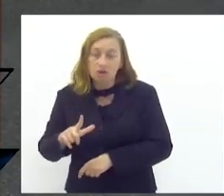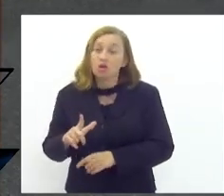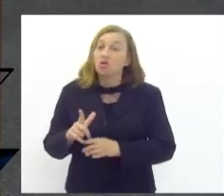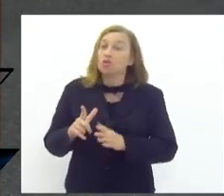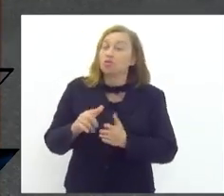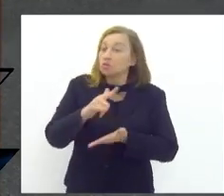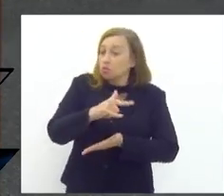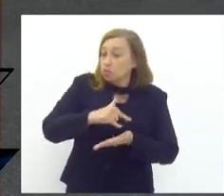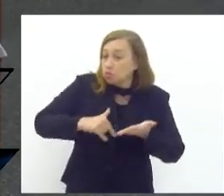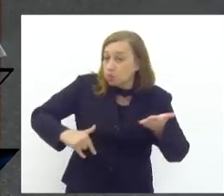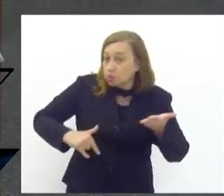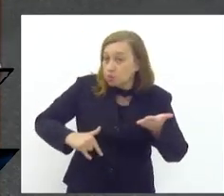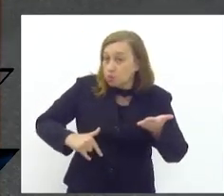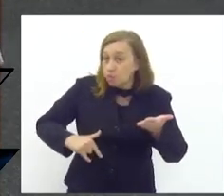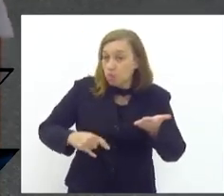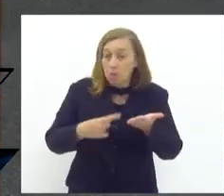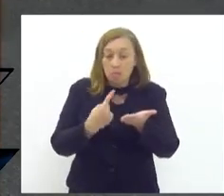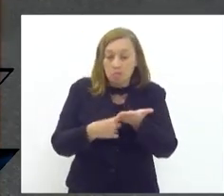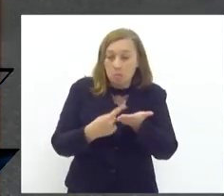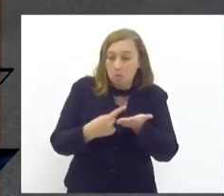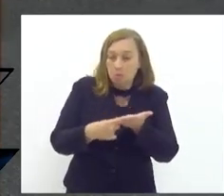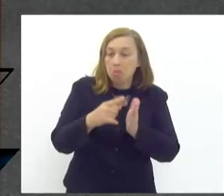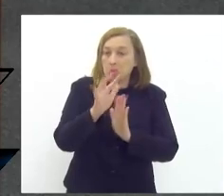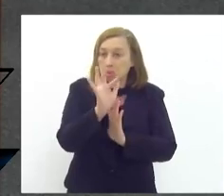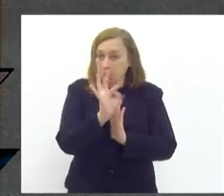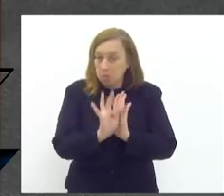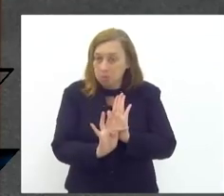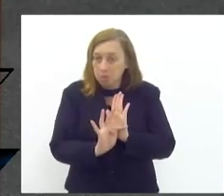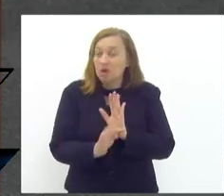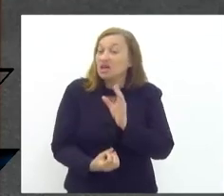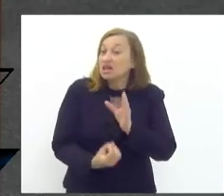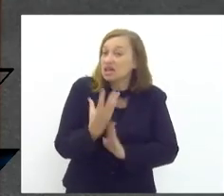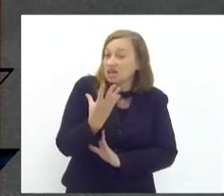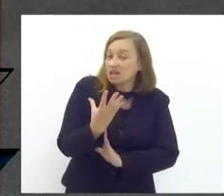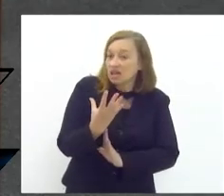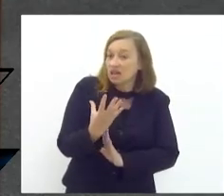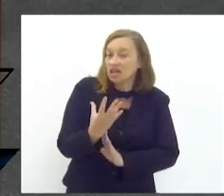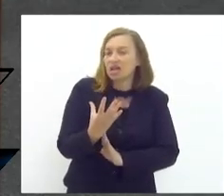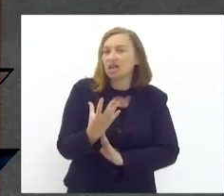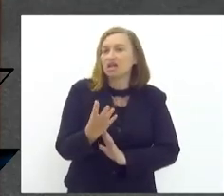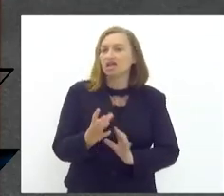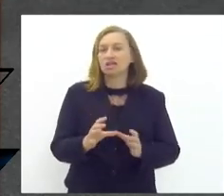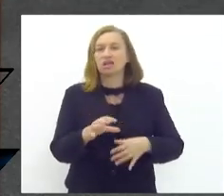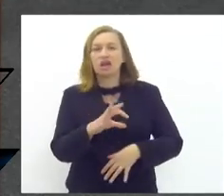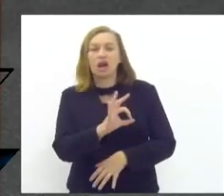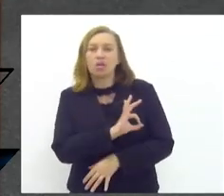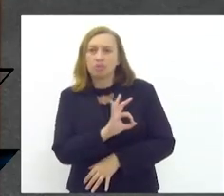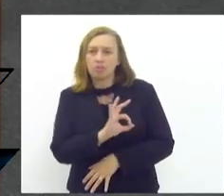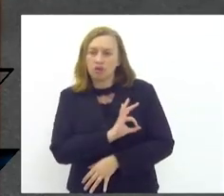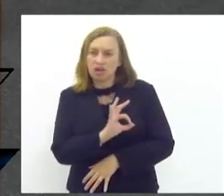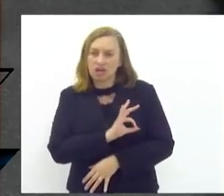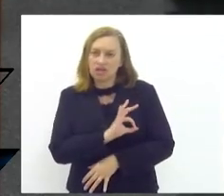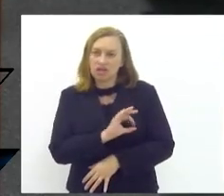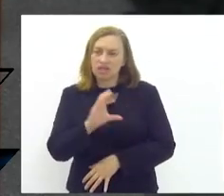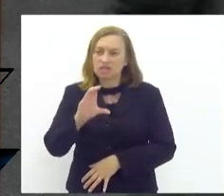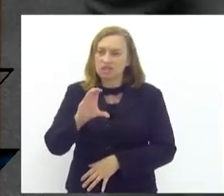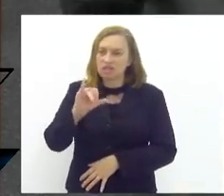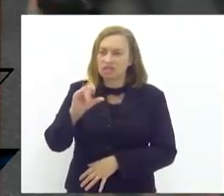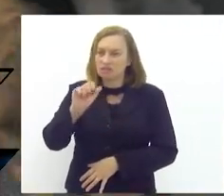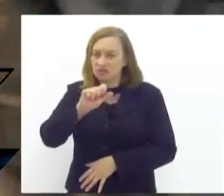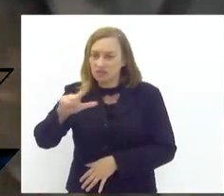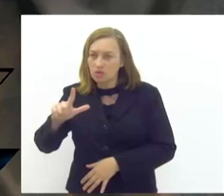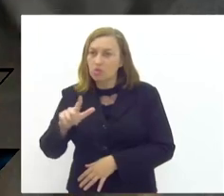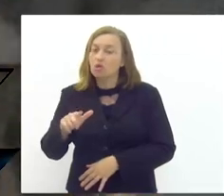cooperação com a defensoria e criei na sede da Polícia Civil uma sala para defensoria